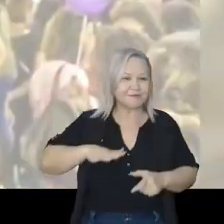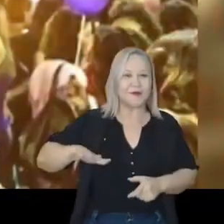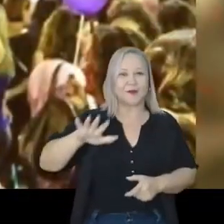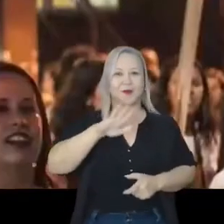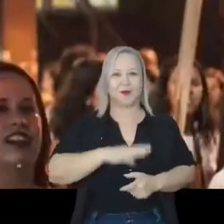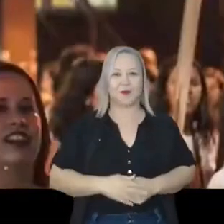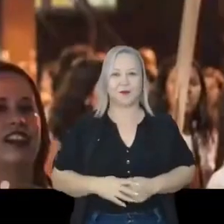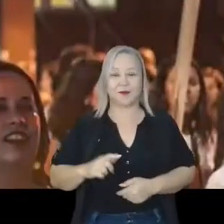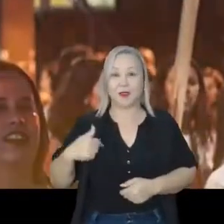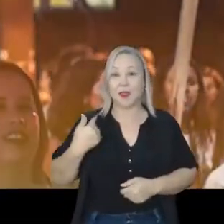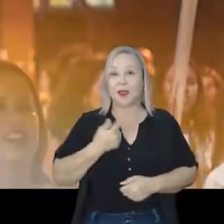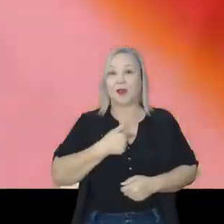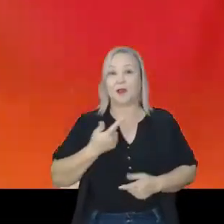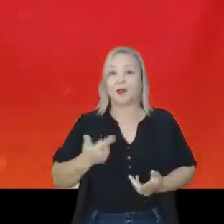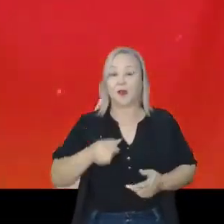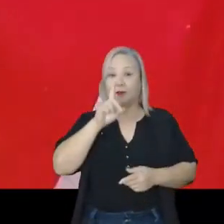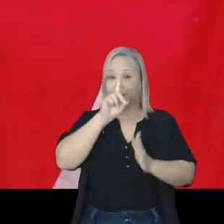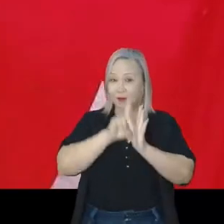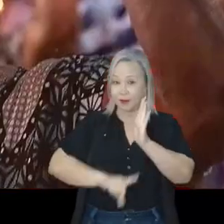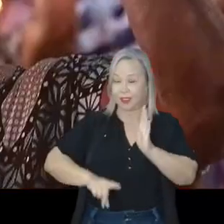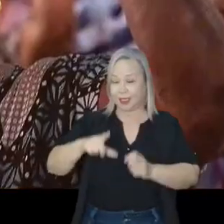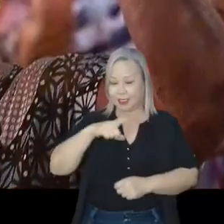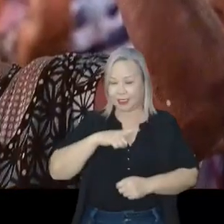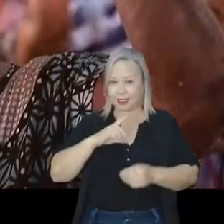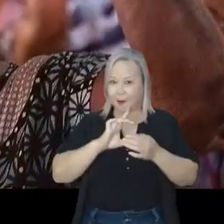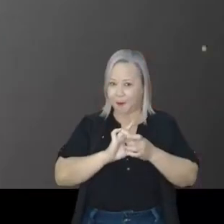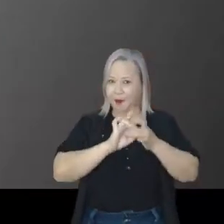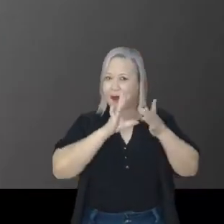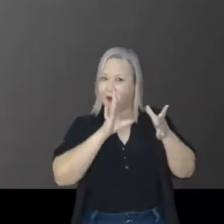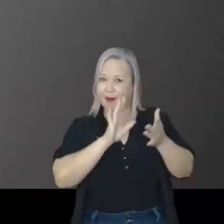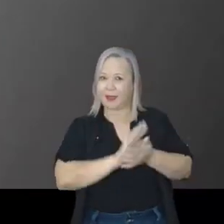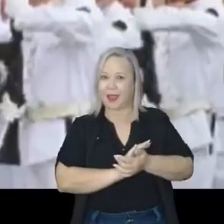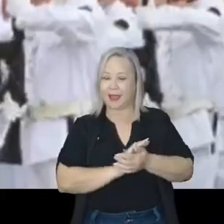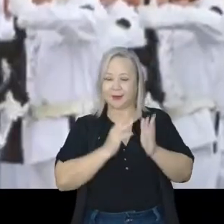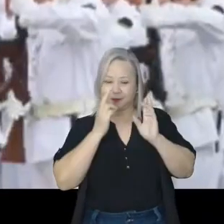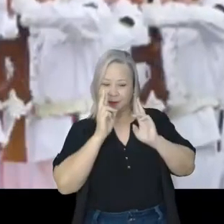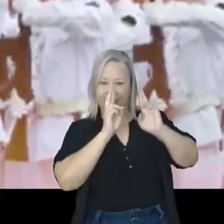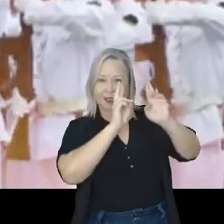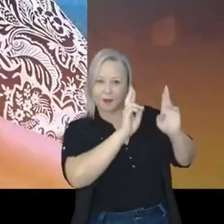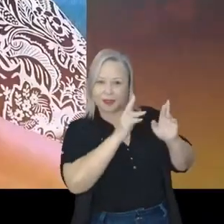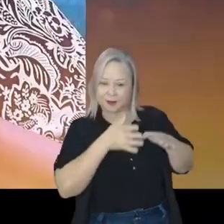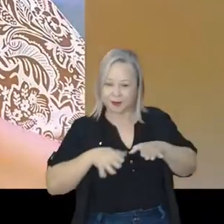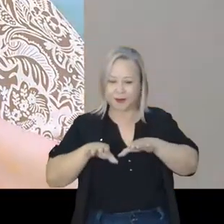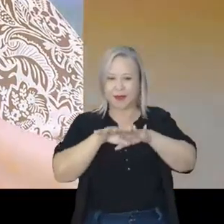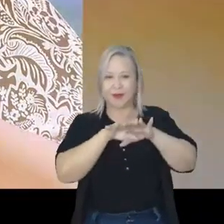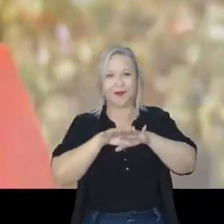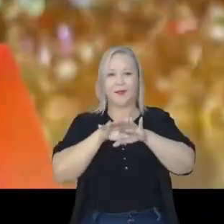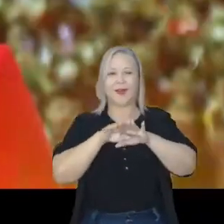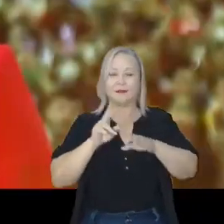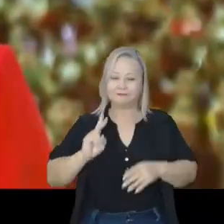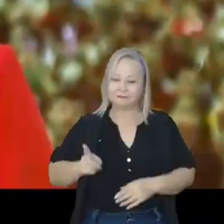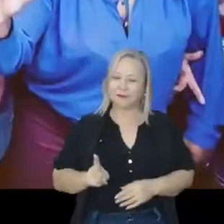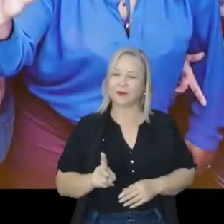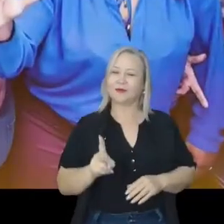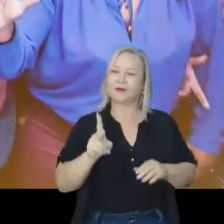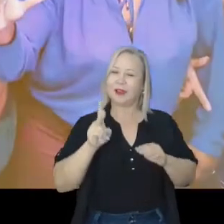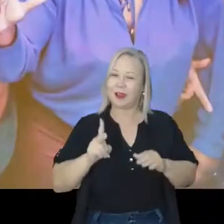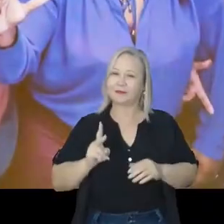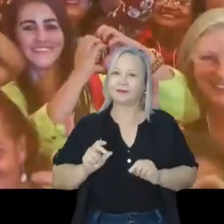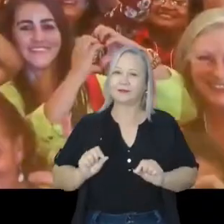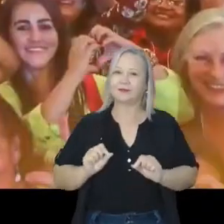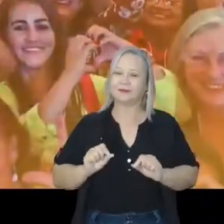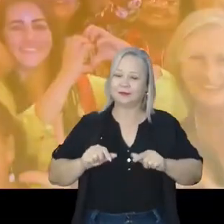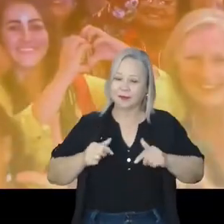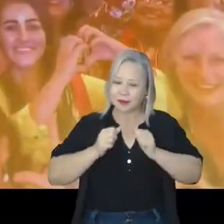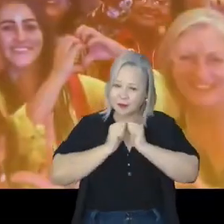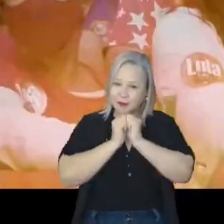Pelo nosso direito de existir, pela liberdade, pelo respeito e pela igualdade, continuaremos sempre juntas e na